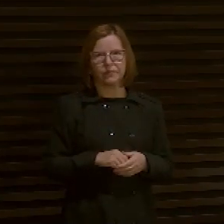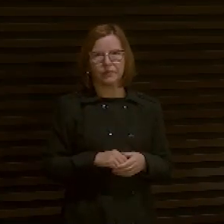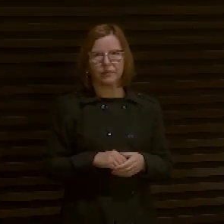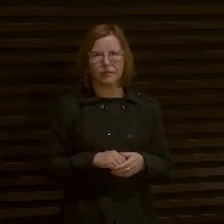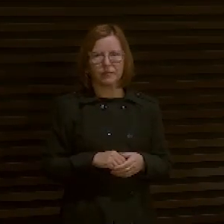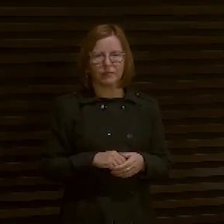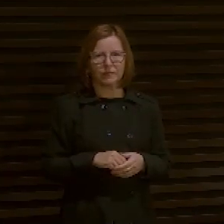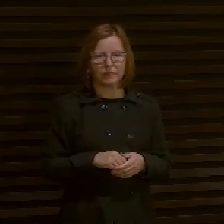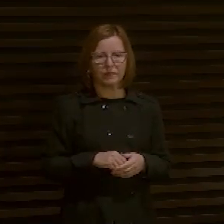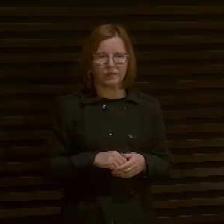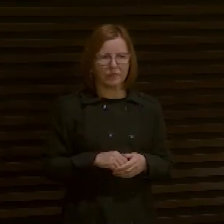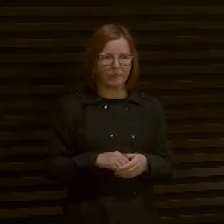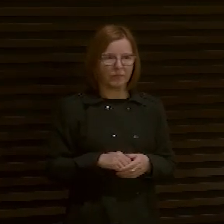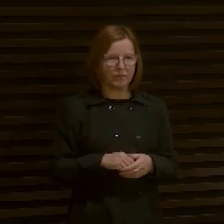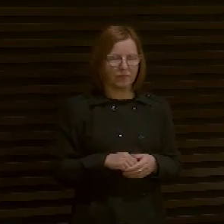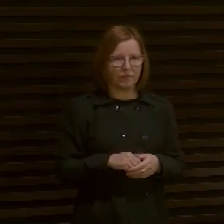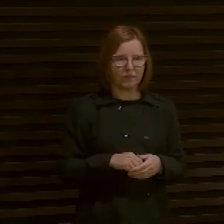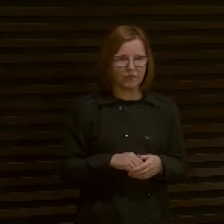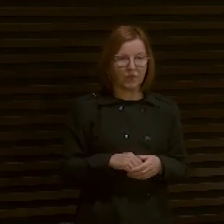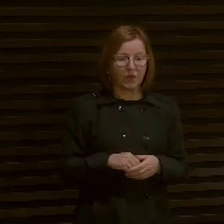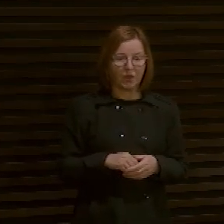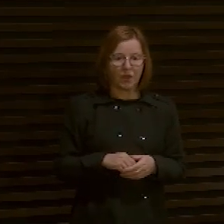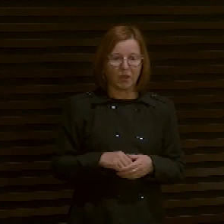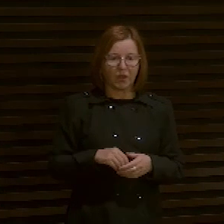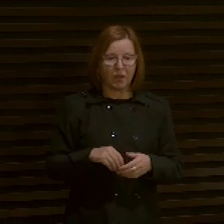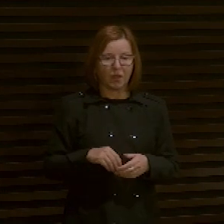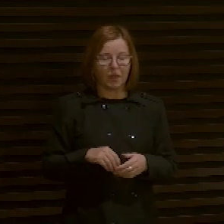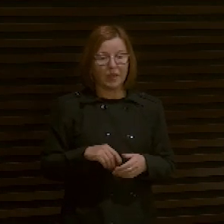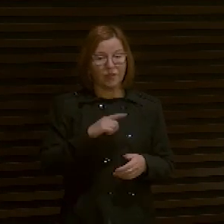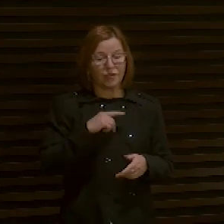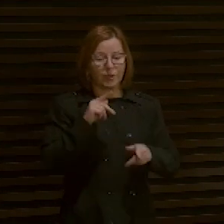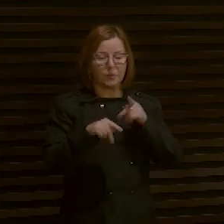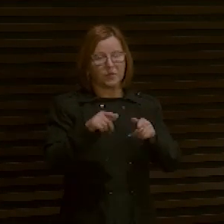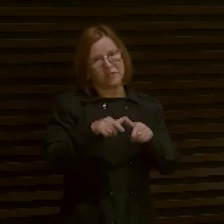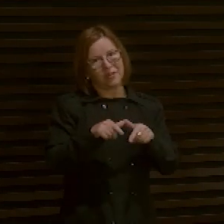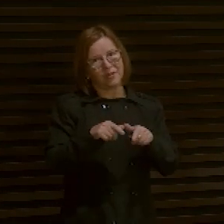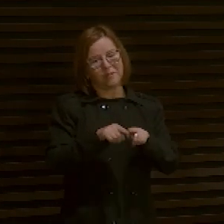Para o seu povo terreno, porque muitos ali eram povo de Israel, mas não creram no Senhor.